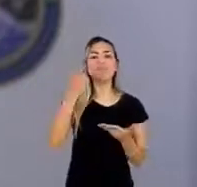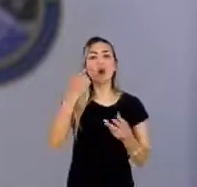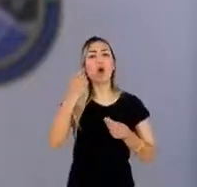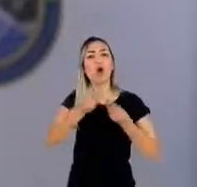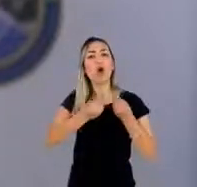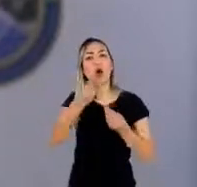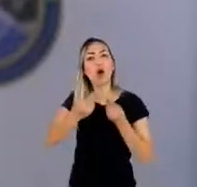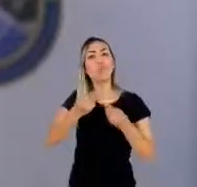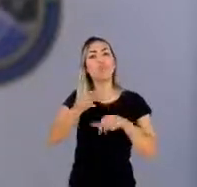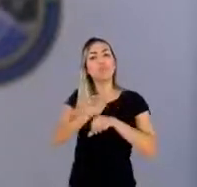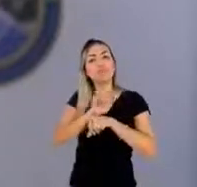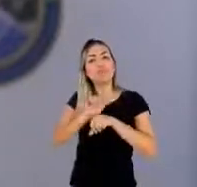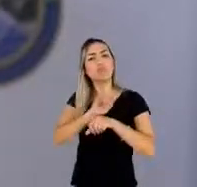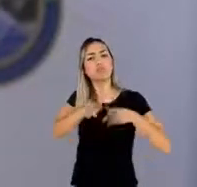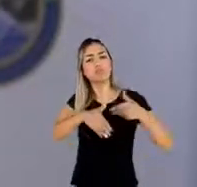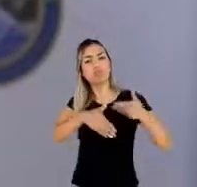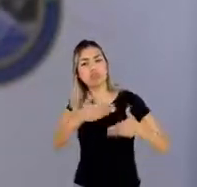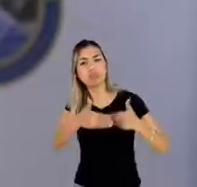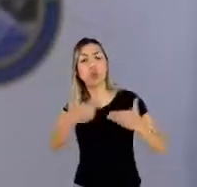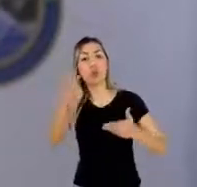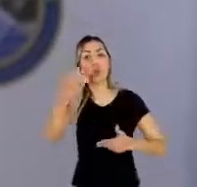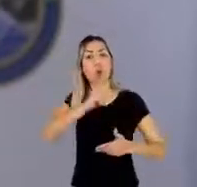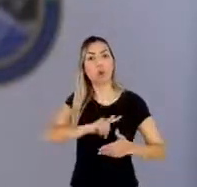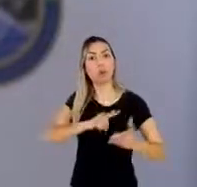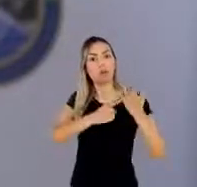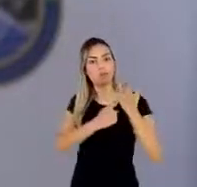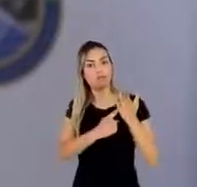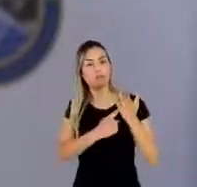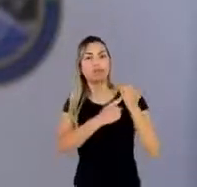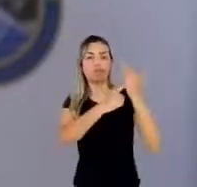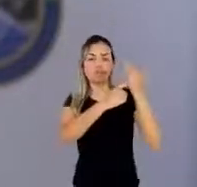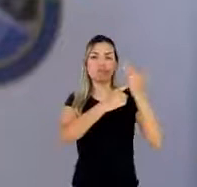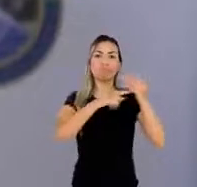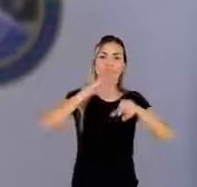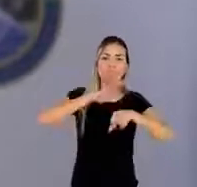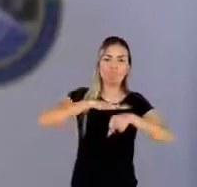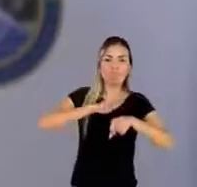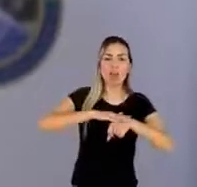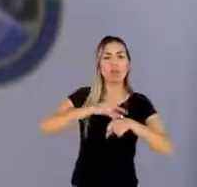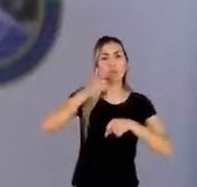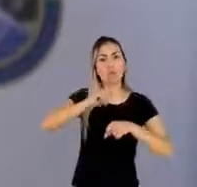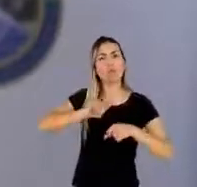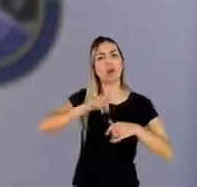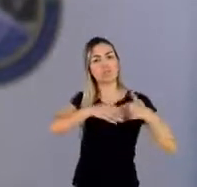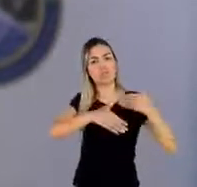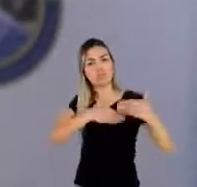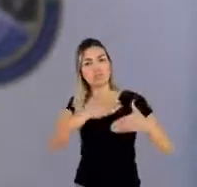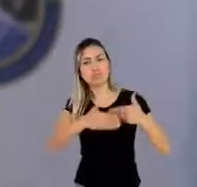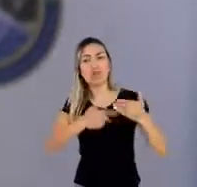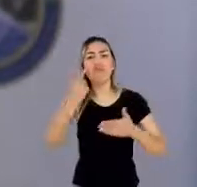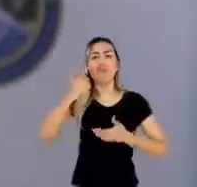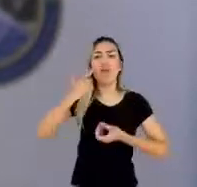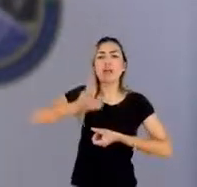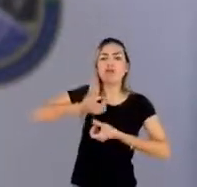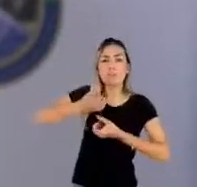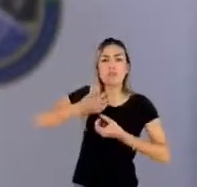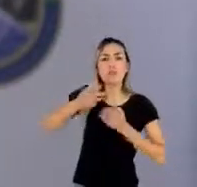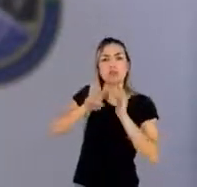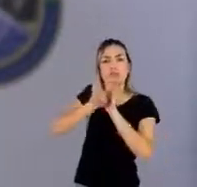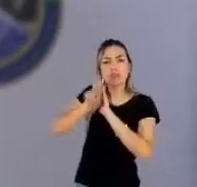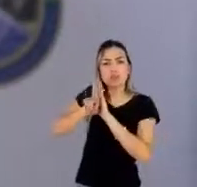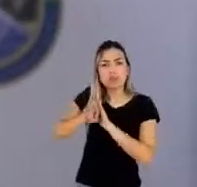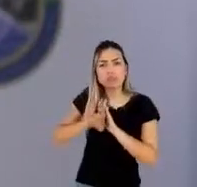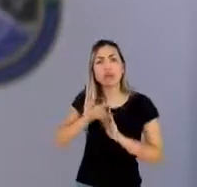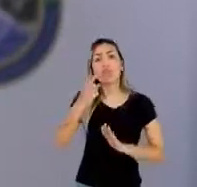Essas tecnologias para coletar processar e analisar dados relacionados ao consumo